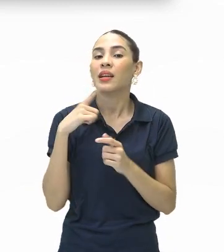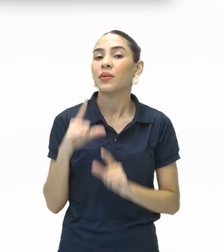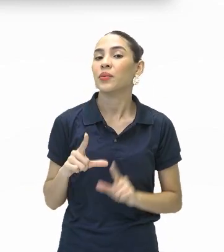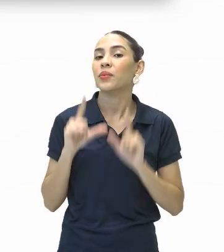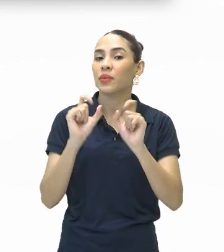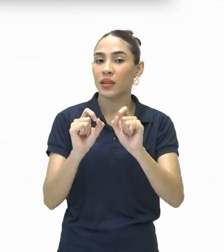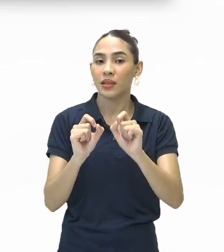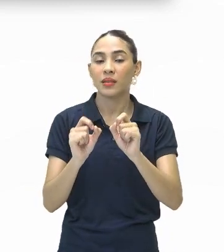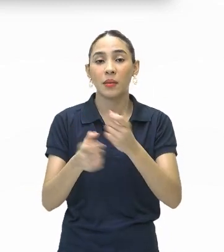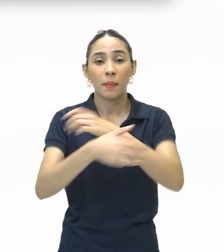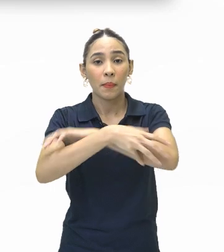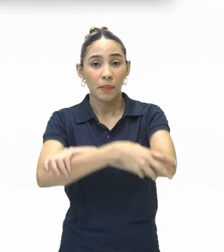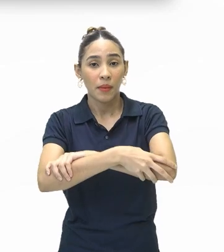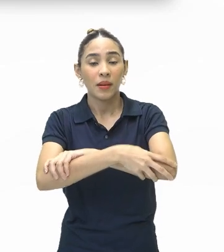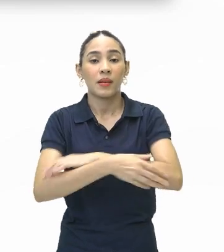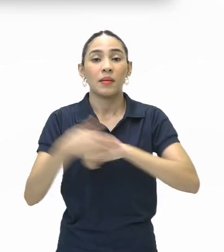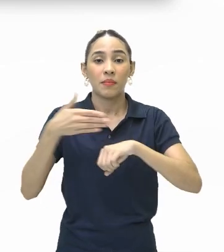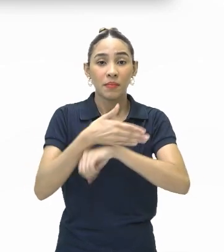quê? Uma participação